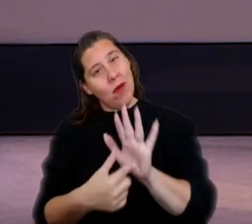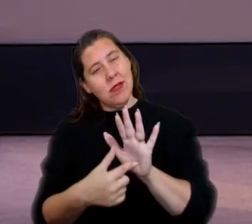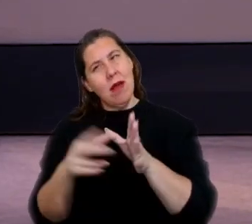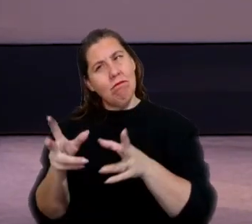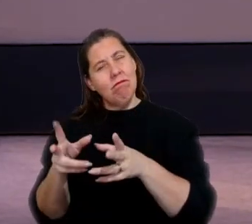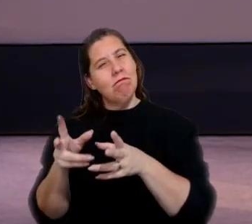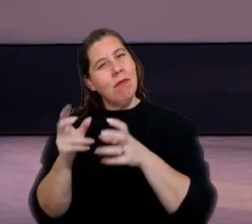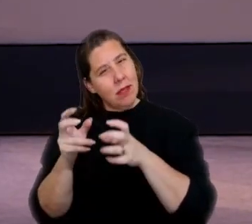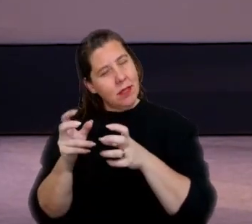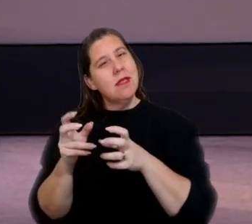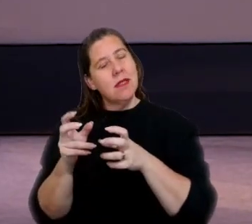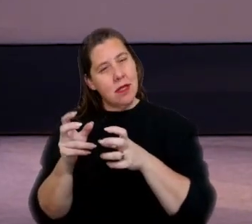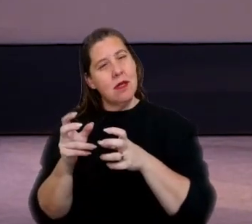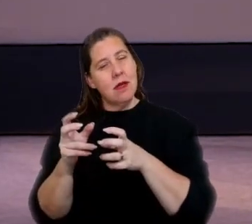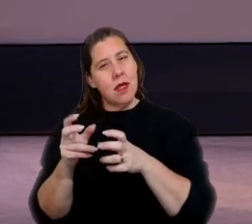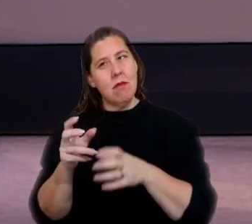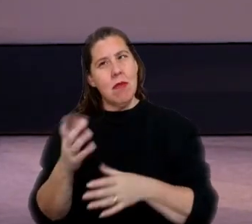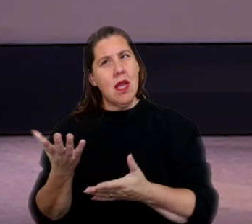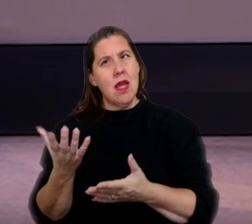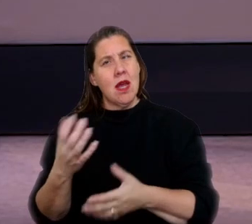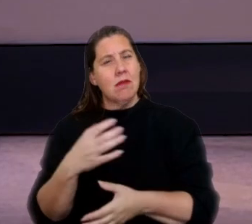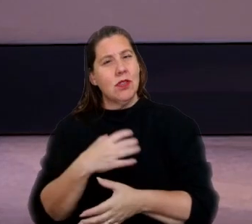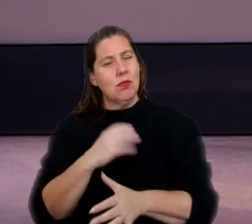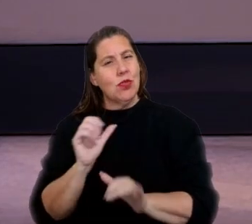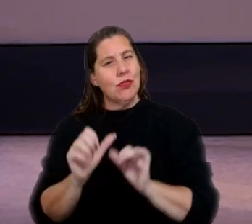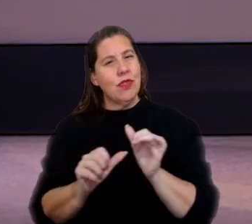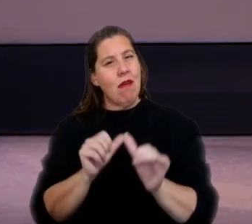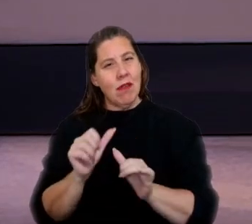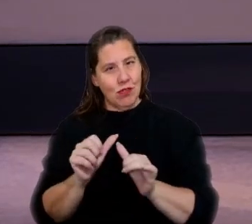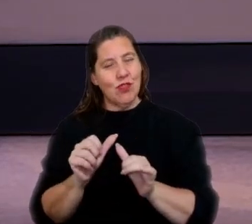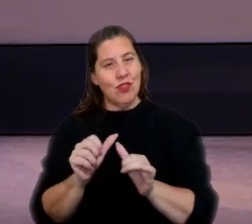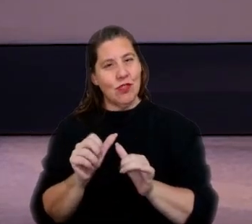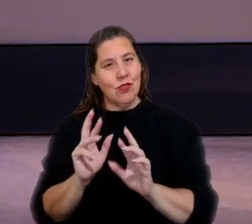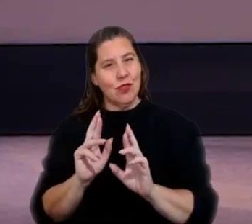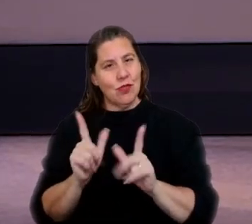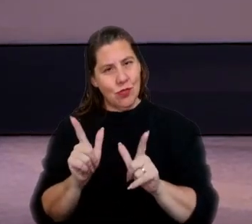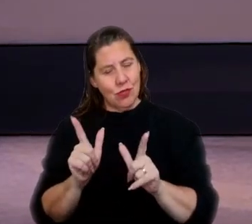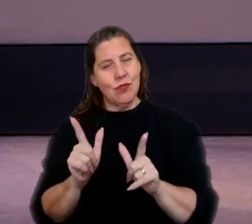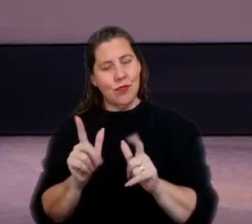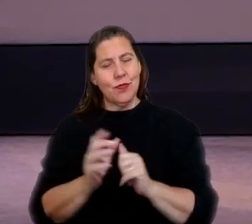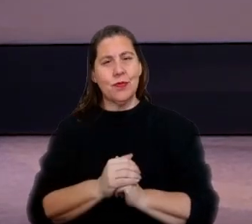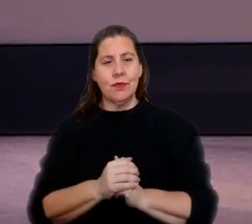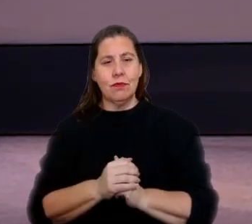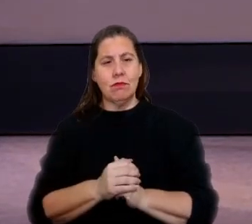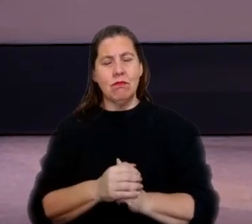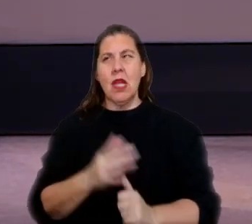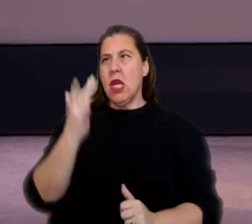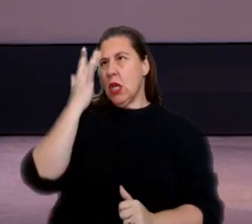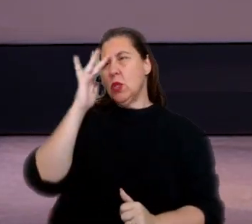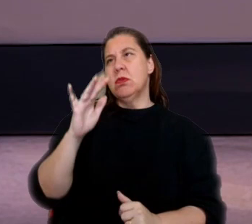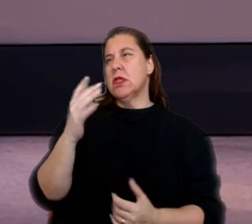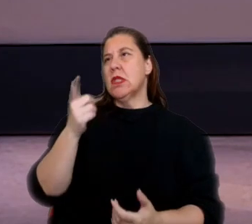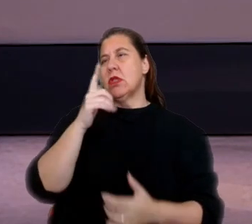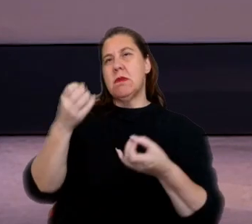importante notar, né? Os sinais diferentes, para que... Não